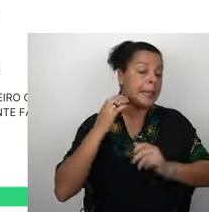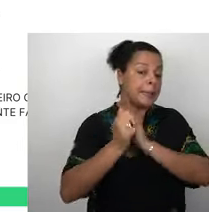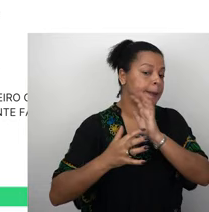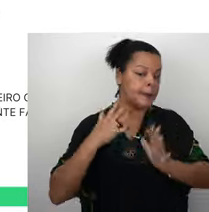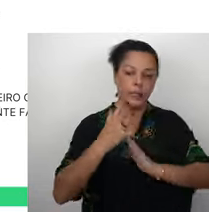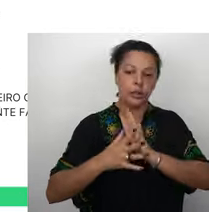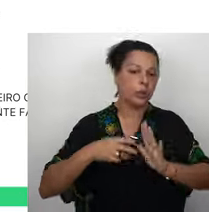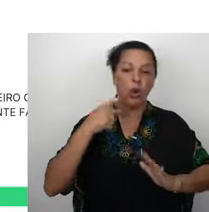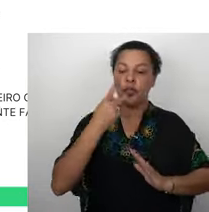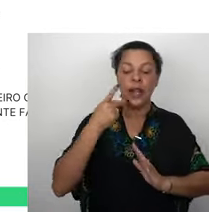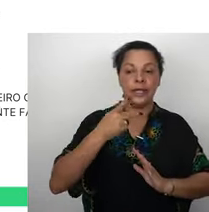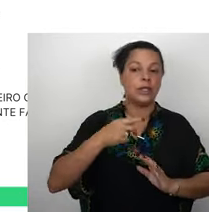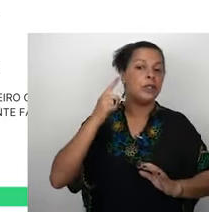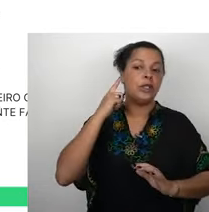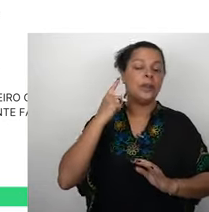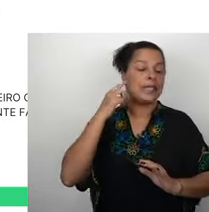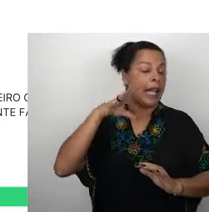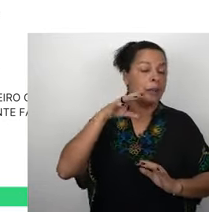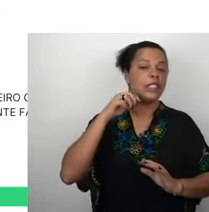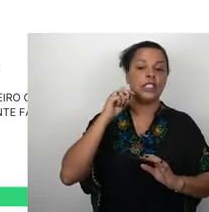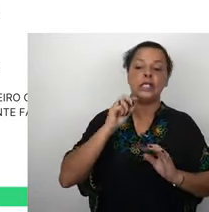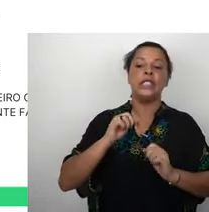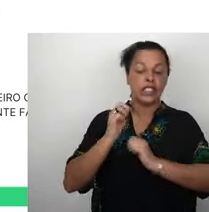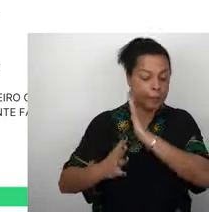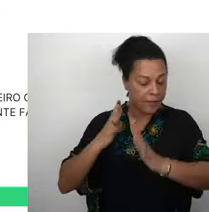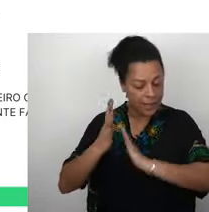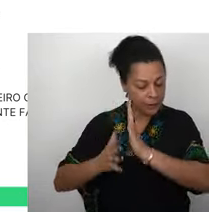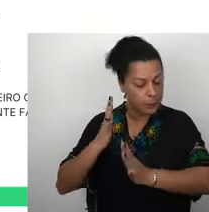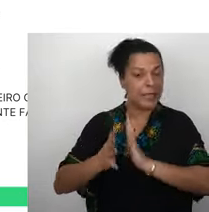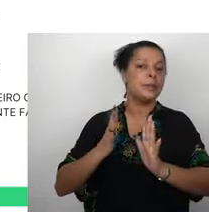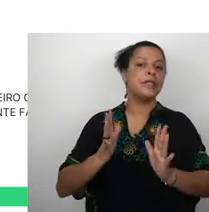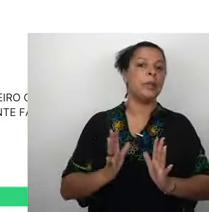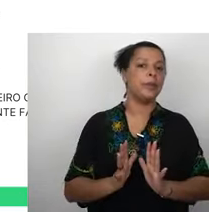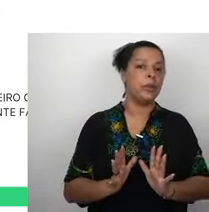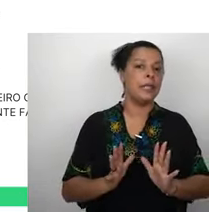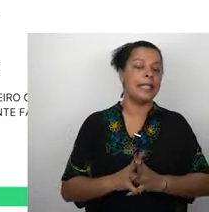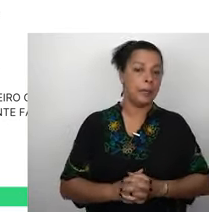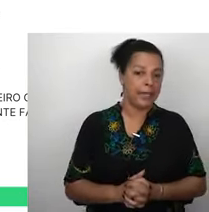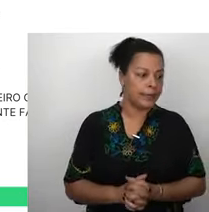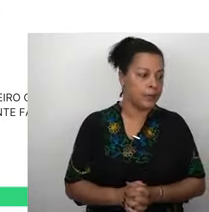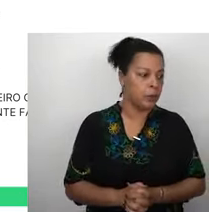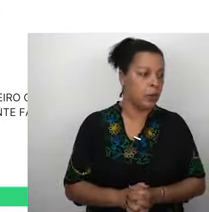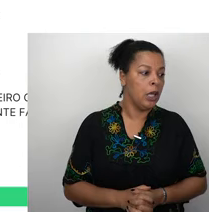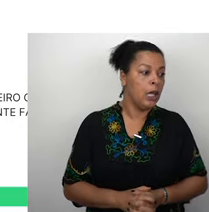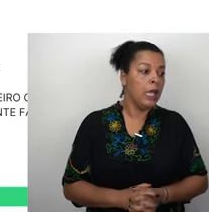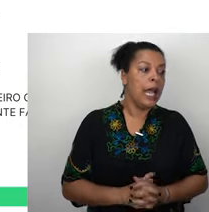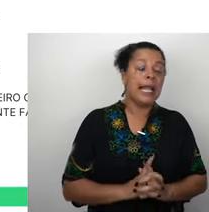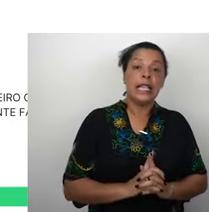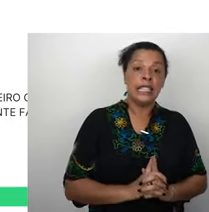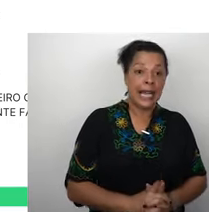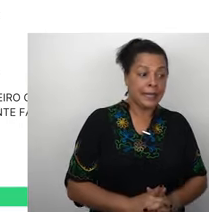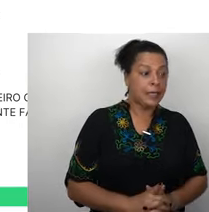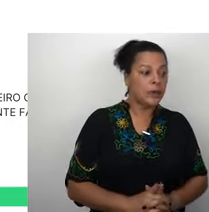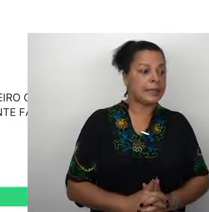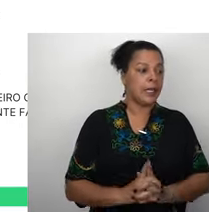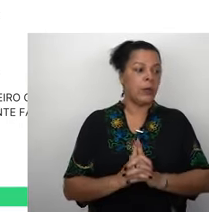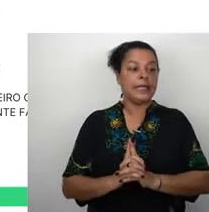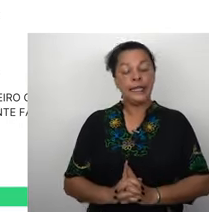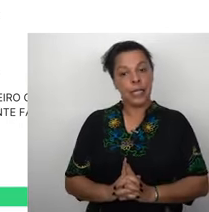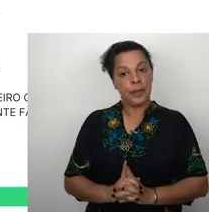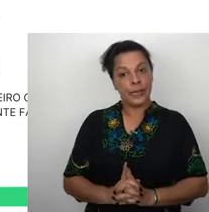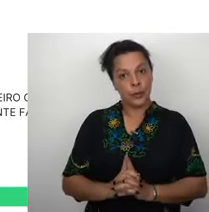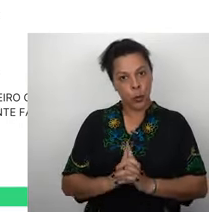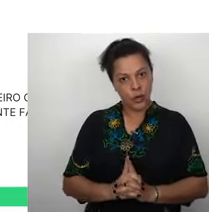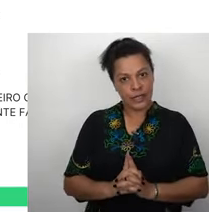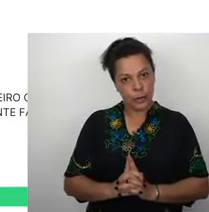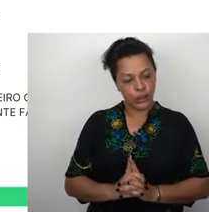vai sinalizando ou falando e o intérprete já vai no mesmo tempo interpretando. A